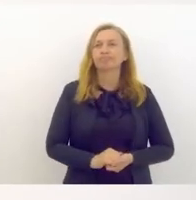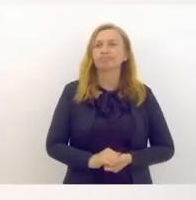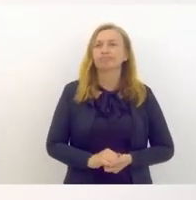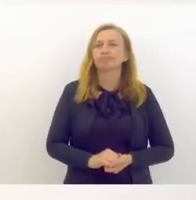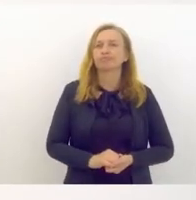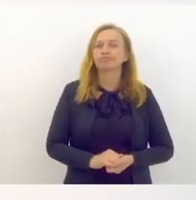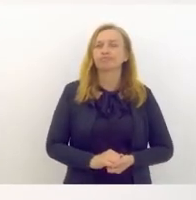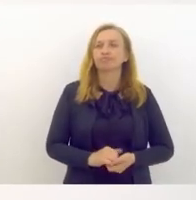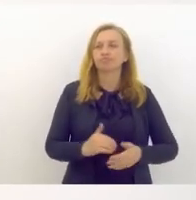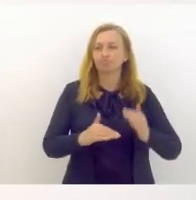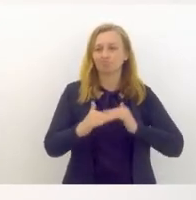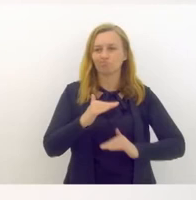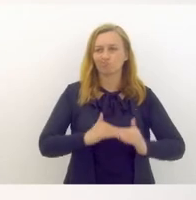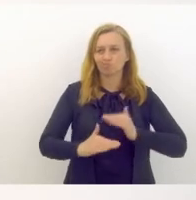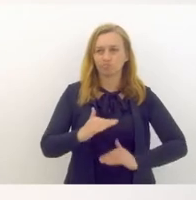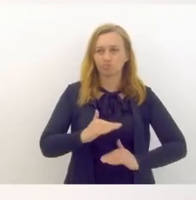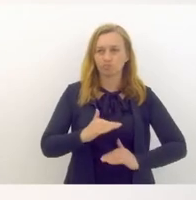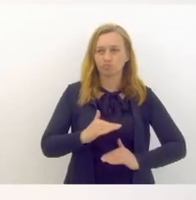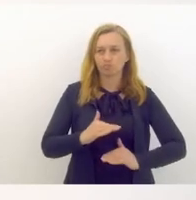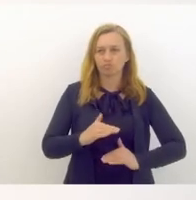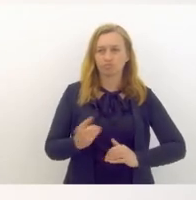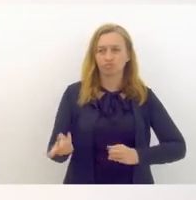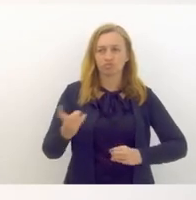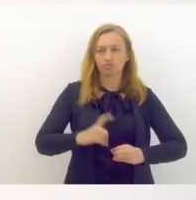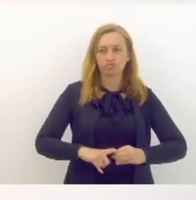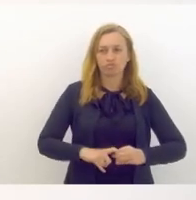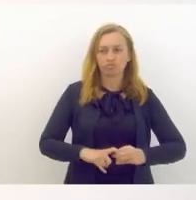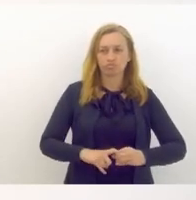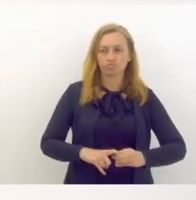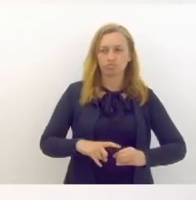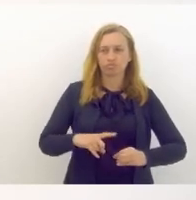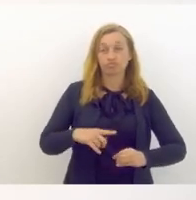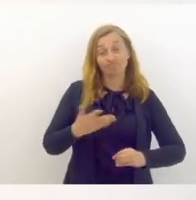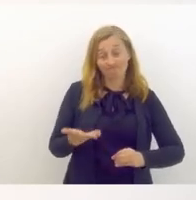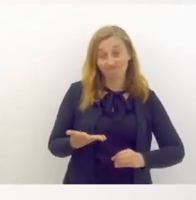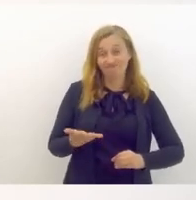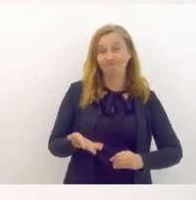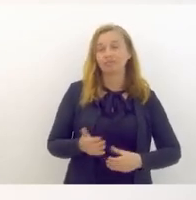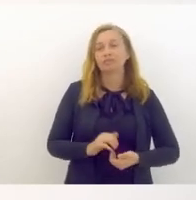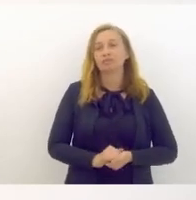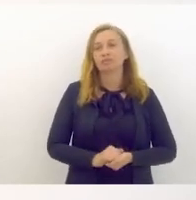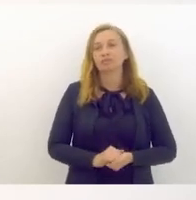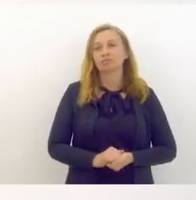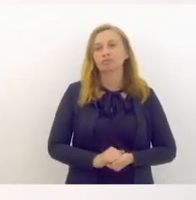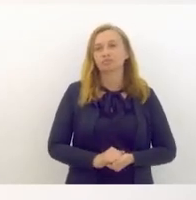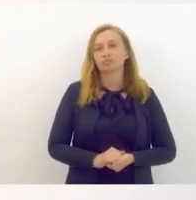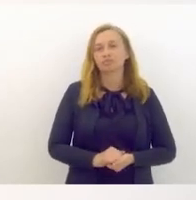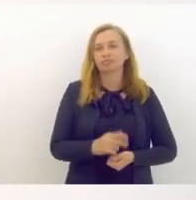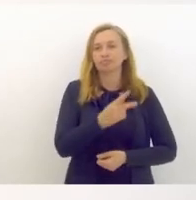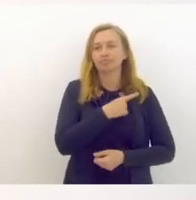O retrocesso é andar para trás. É lamentável o presidente, né, o